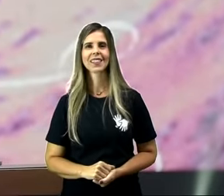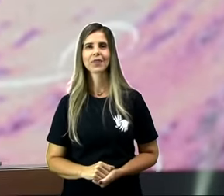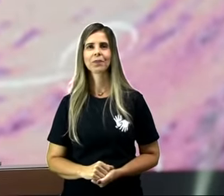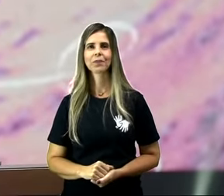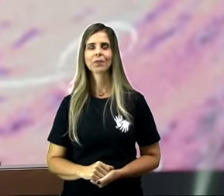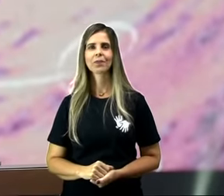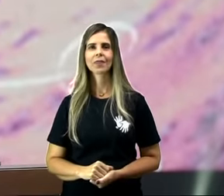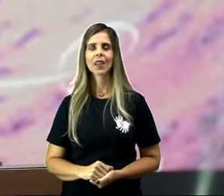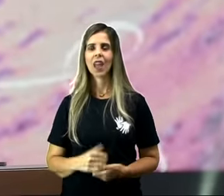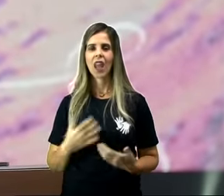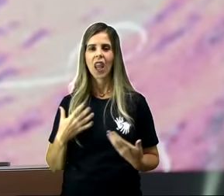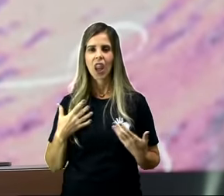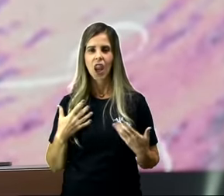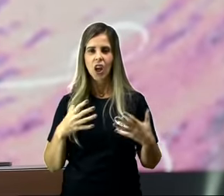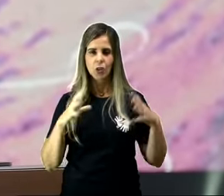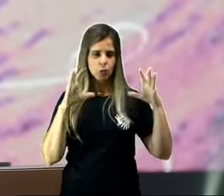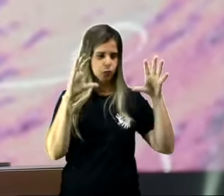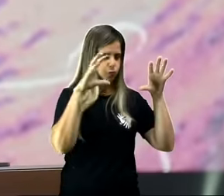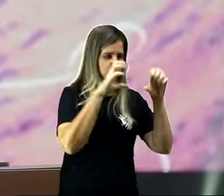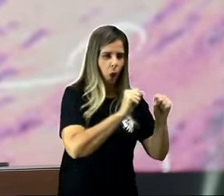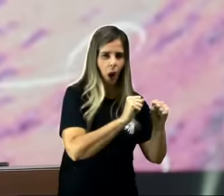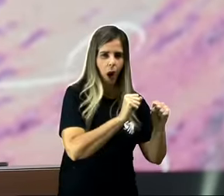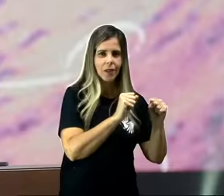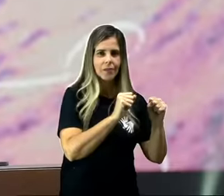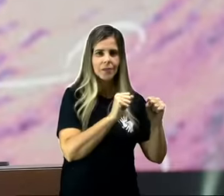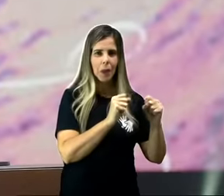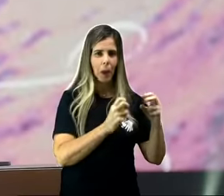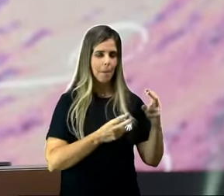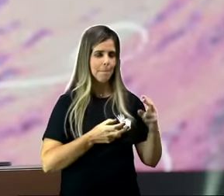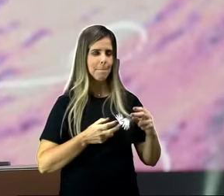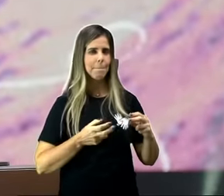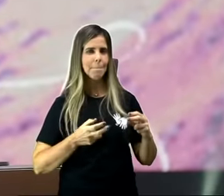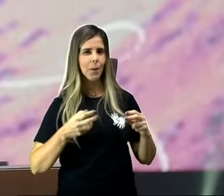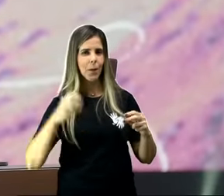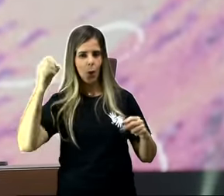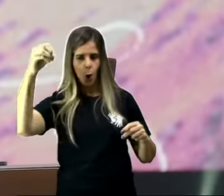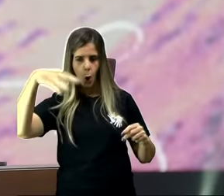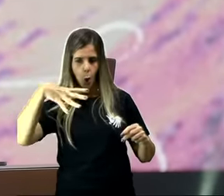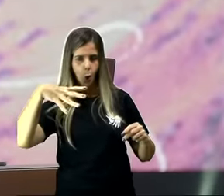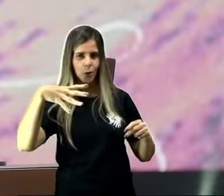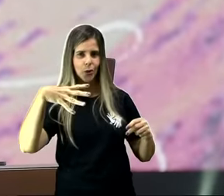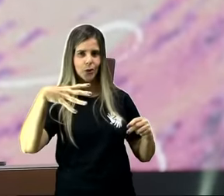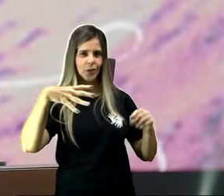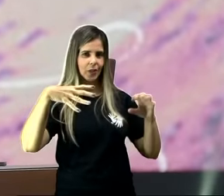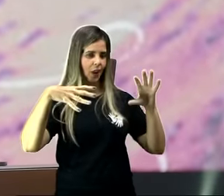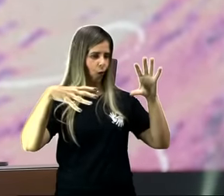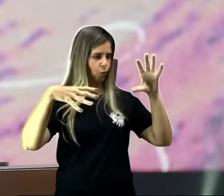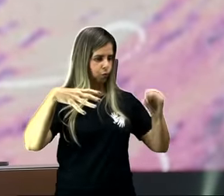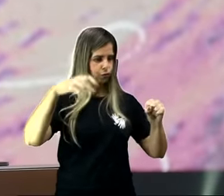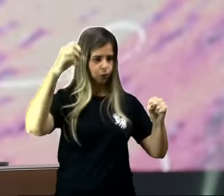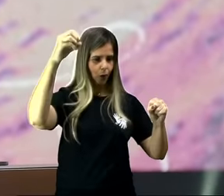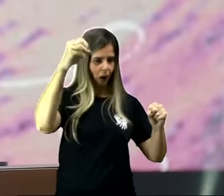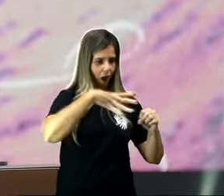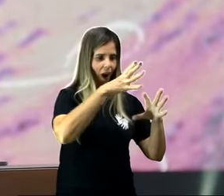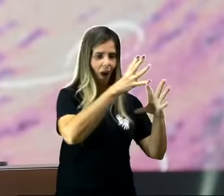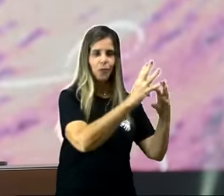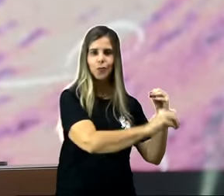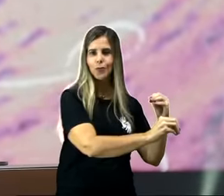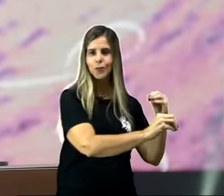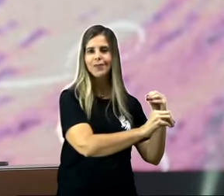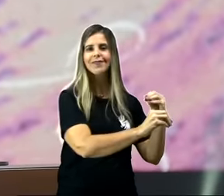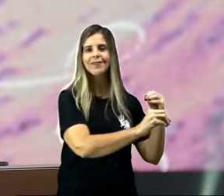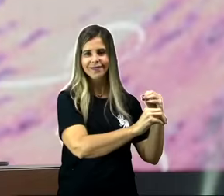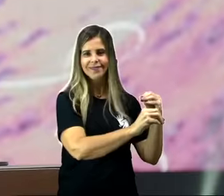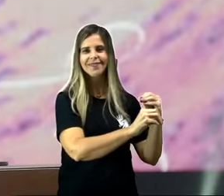Nunca vi luz brigar com treva. Aonde a luz chega, as trevas vão embora. Aonde a luz chega, as trevas vão